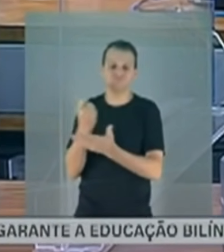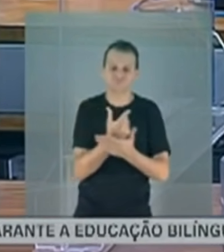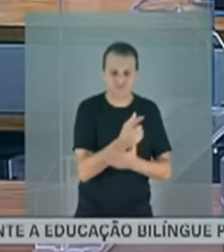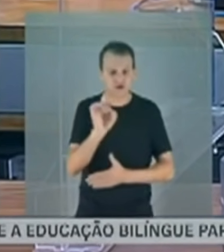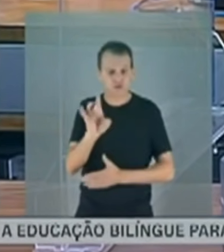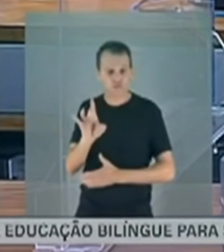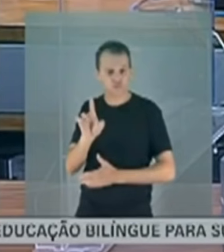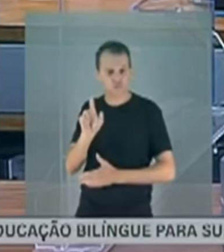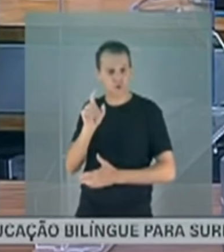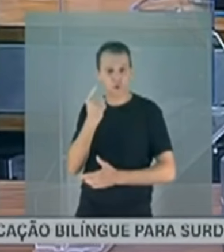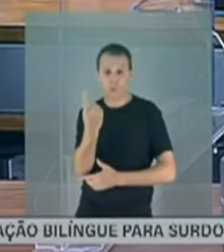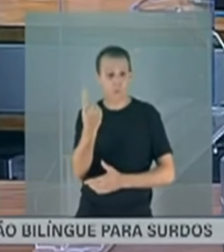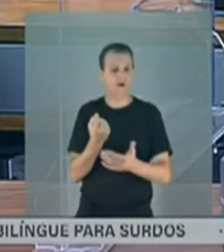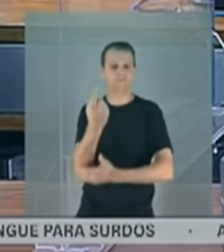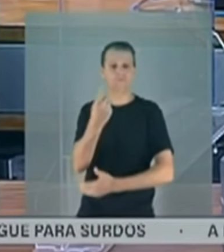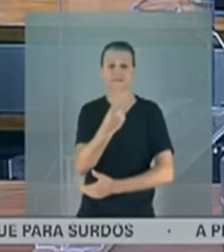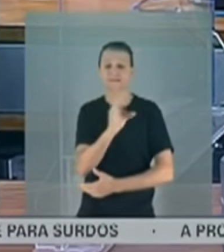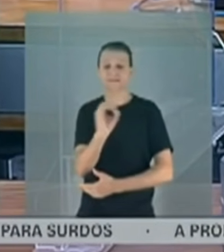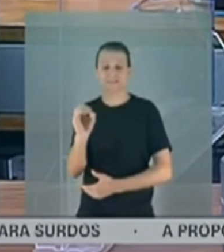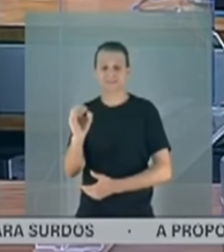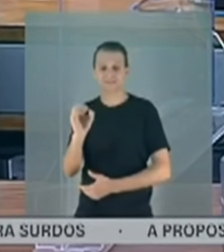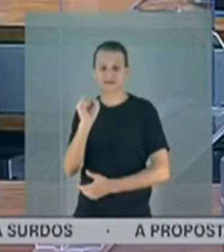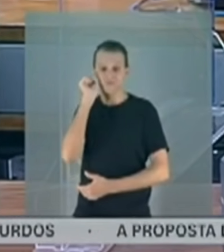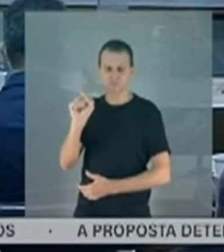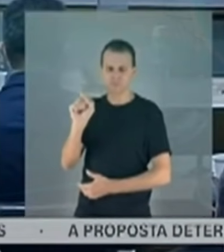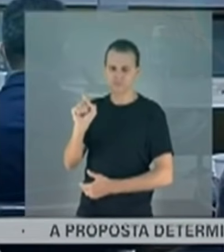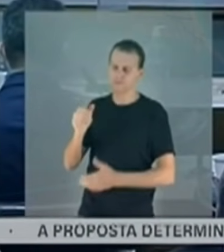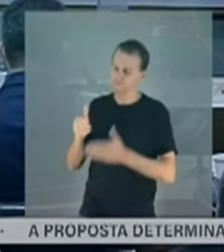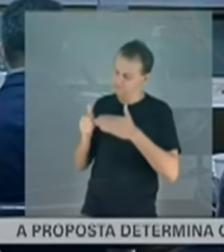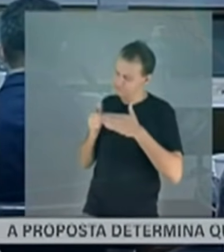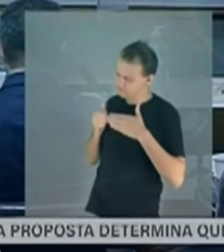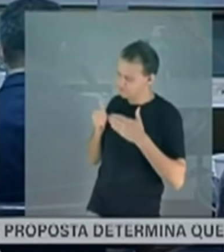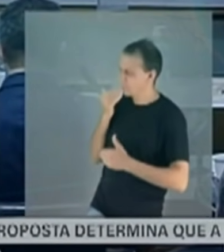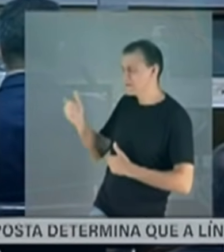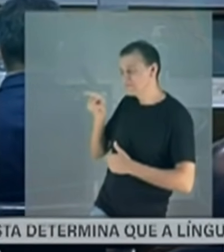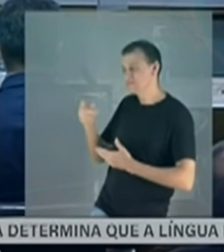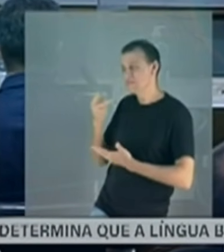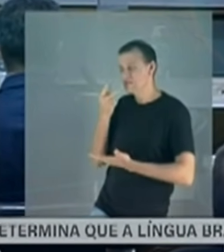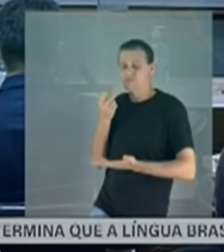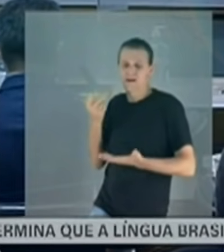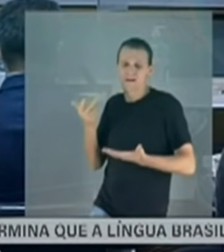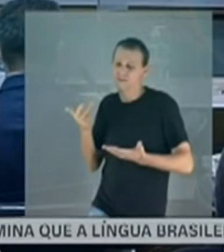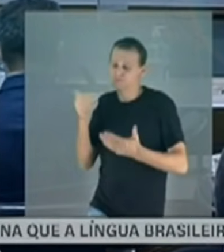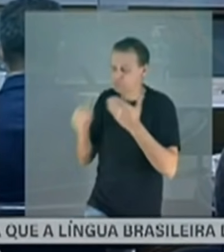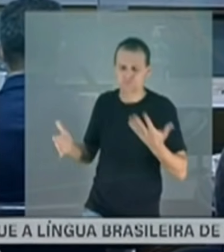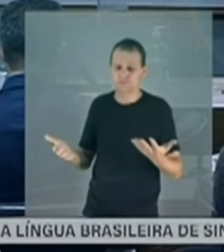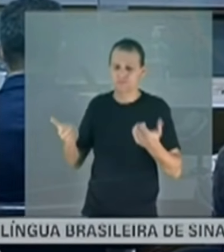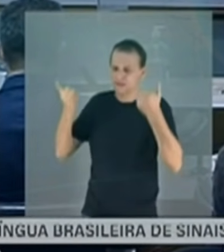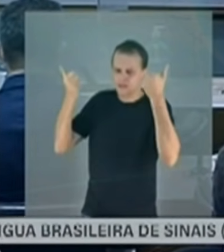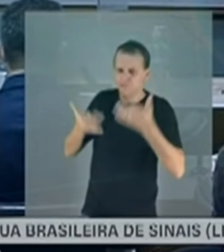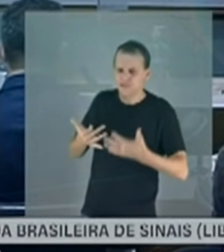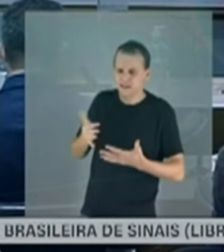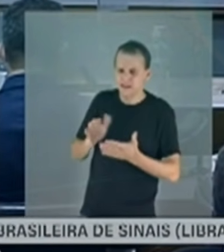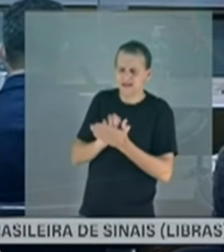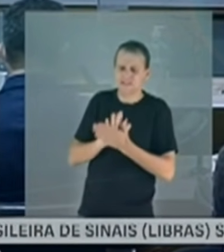compra, 300 respiradores. Senador, o seu pedido está indeferido. Tá, mas não precisa me explicar nada mais, não.